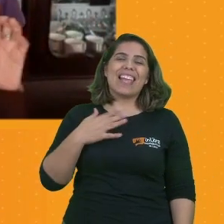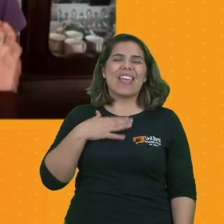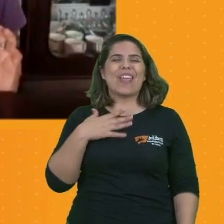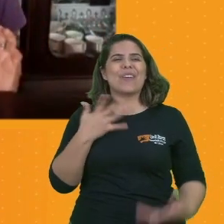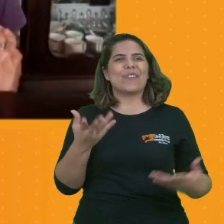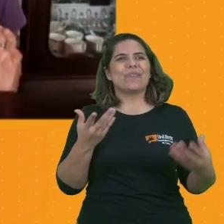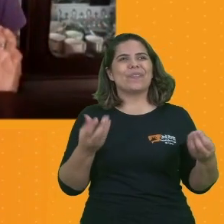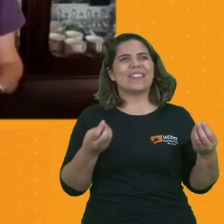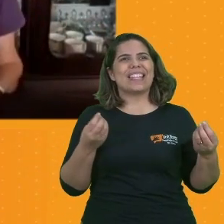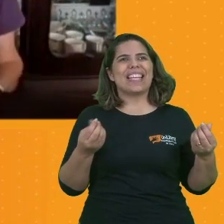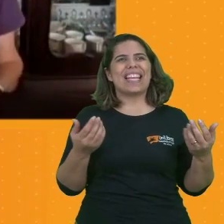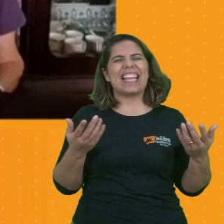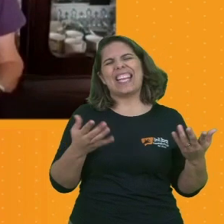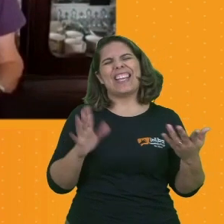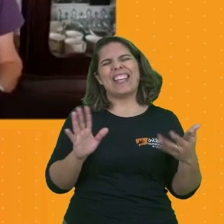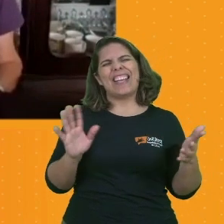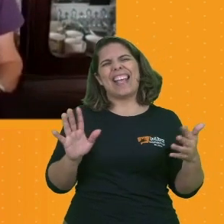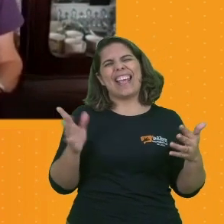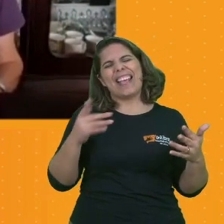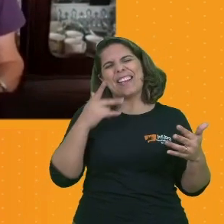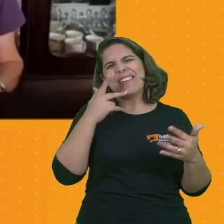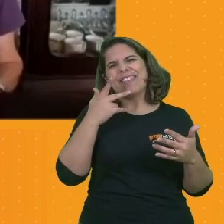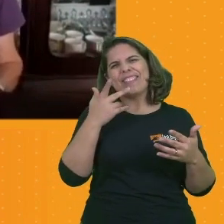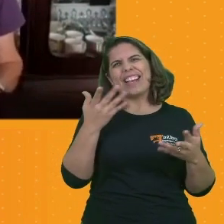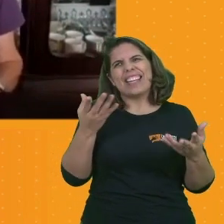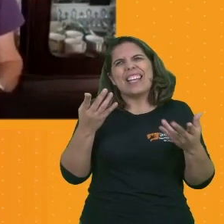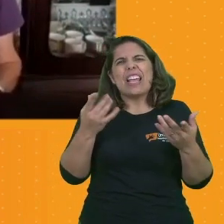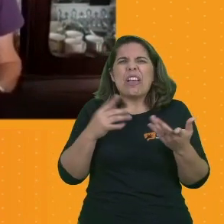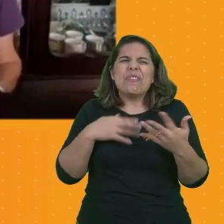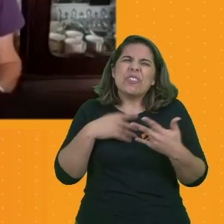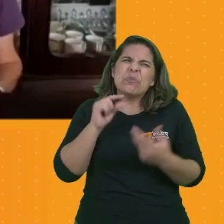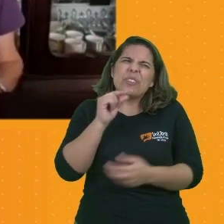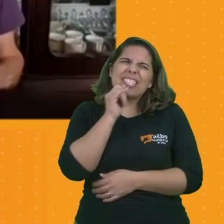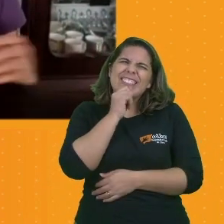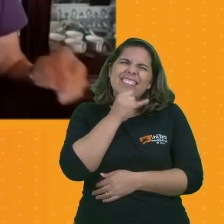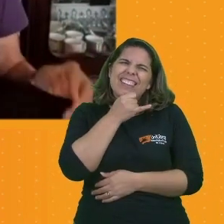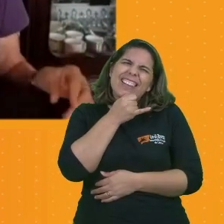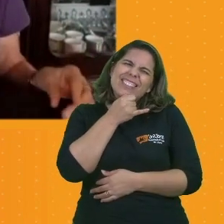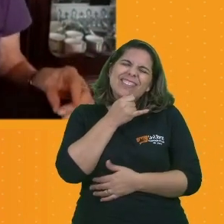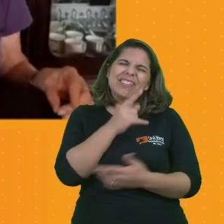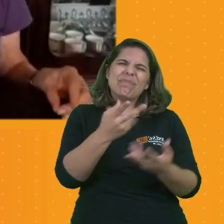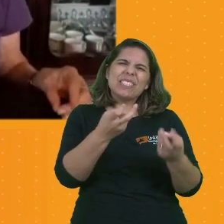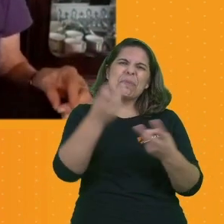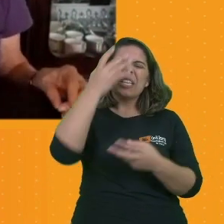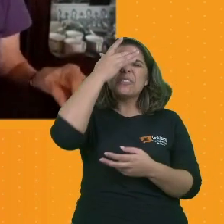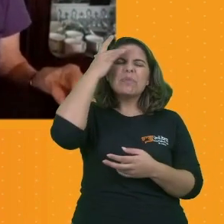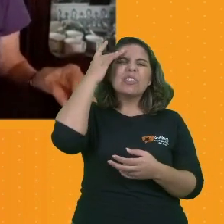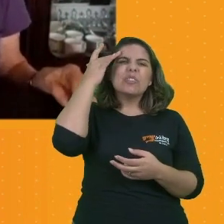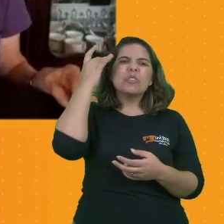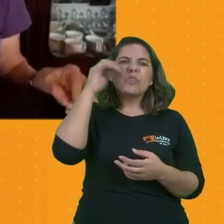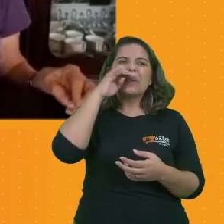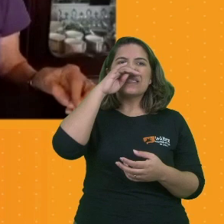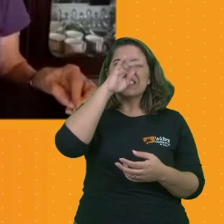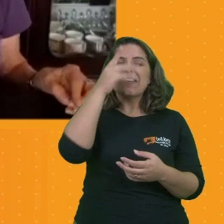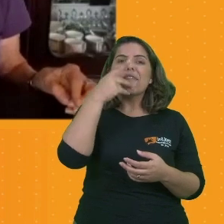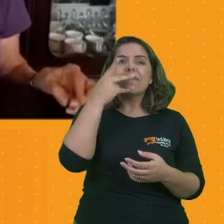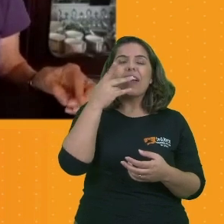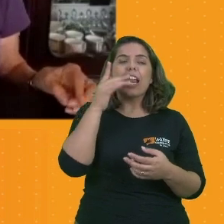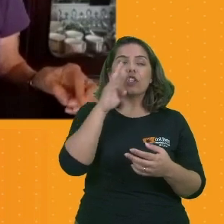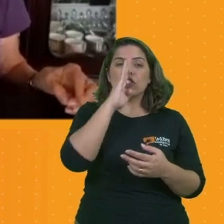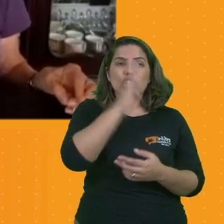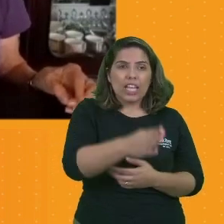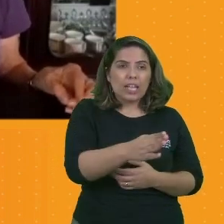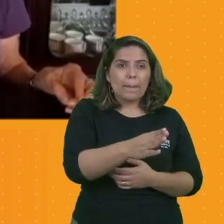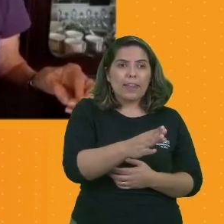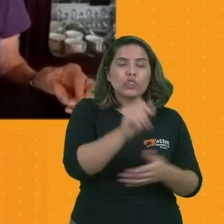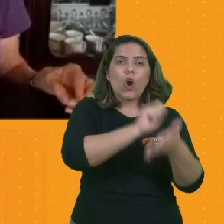assim um pouco decepcionada que as Pessoas sintam diretamente os